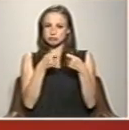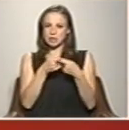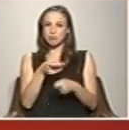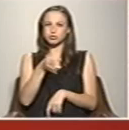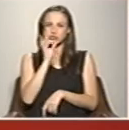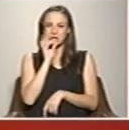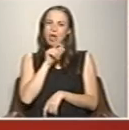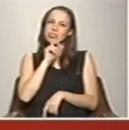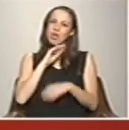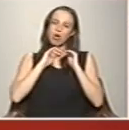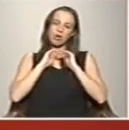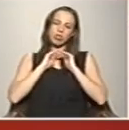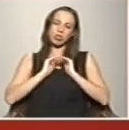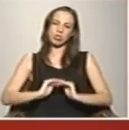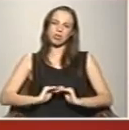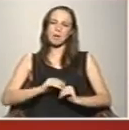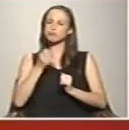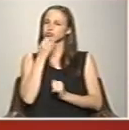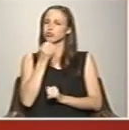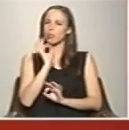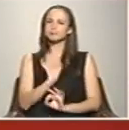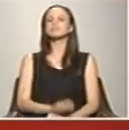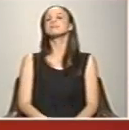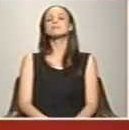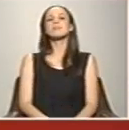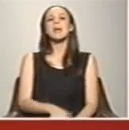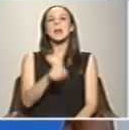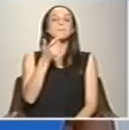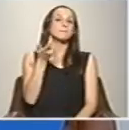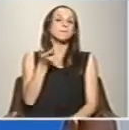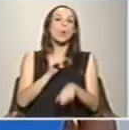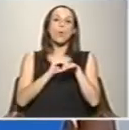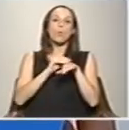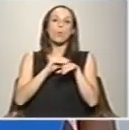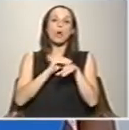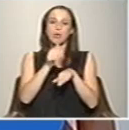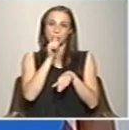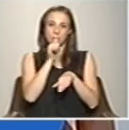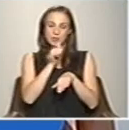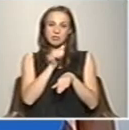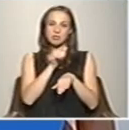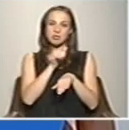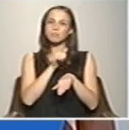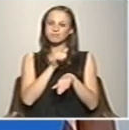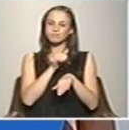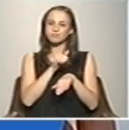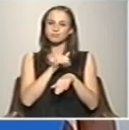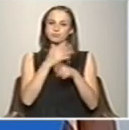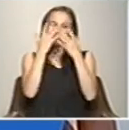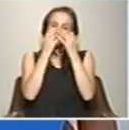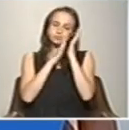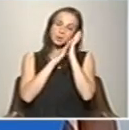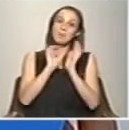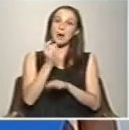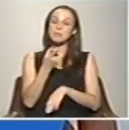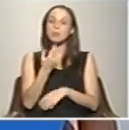é calmante e que é muito bom. As bebidas com álcool interferem com o ciclo do sono, podem levar ao sono mais rapidamente, é um facto,